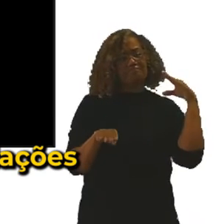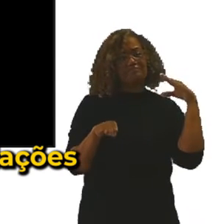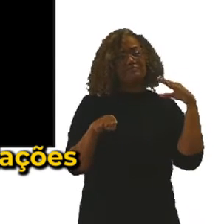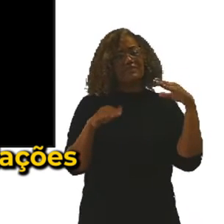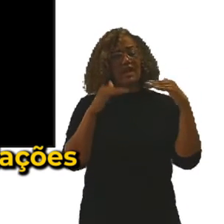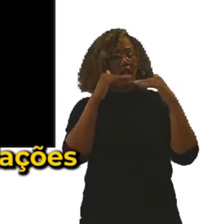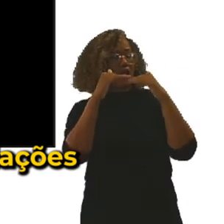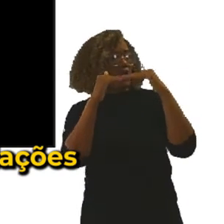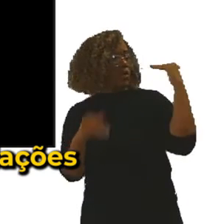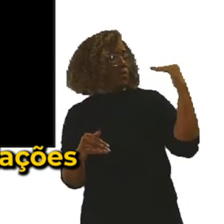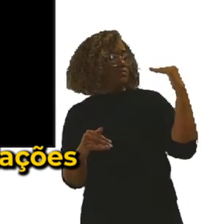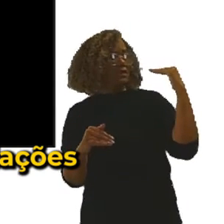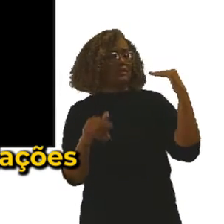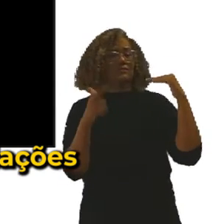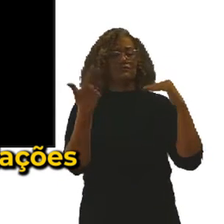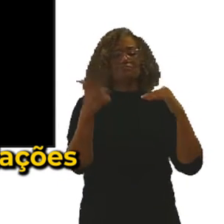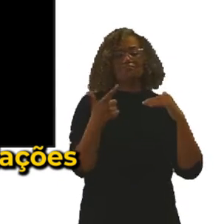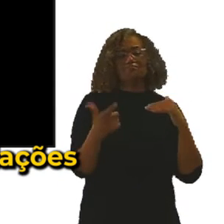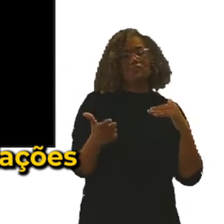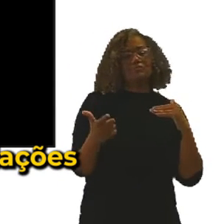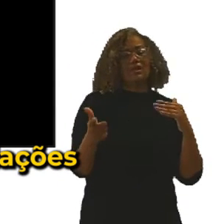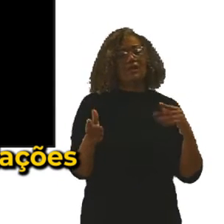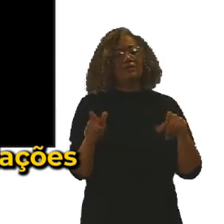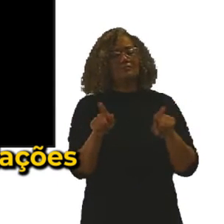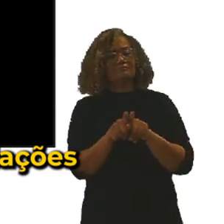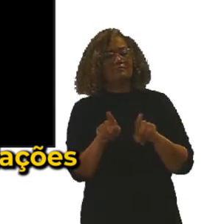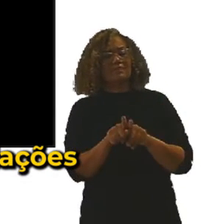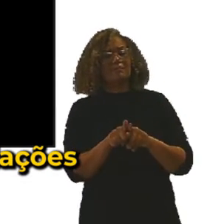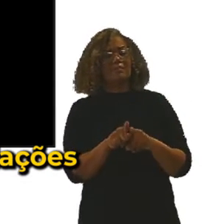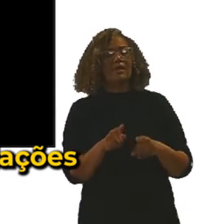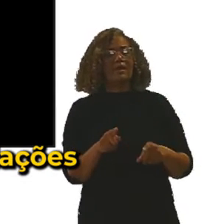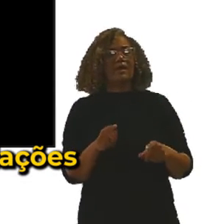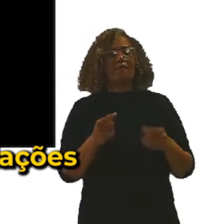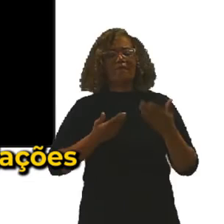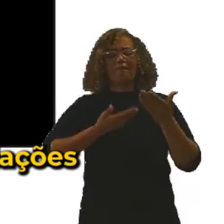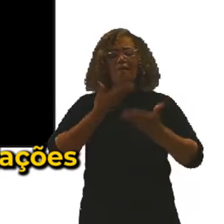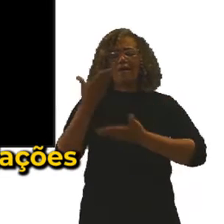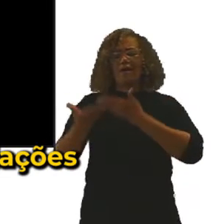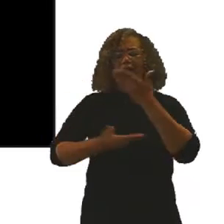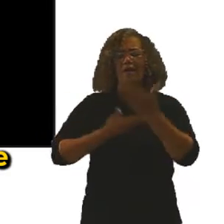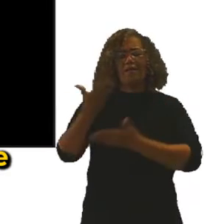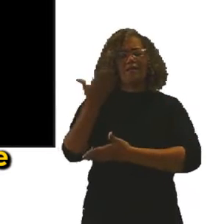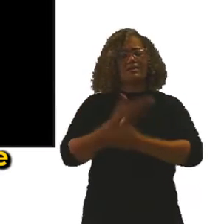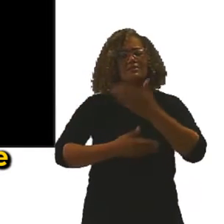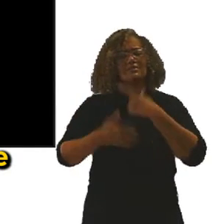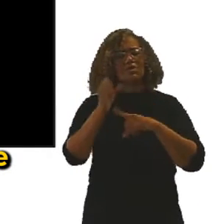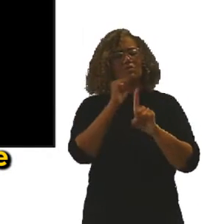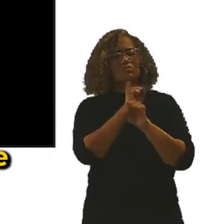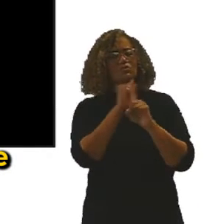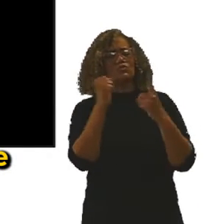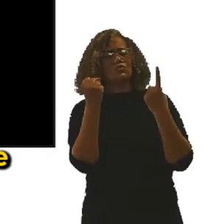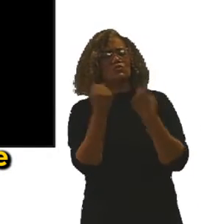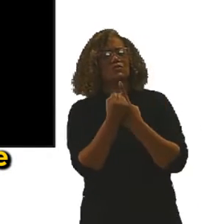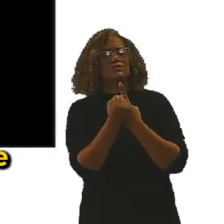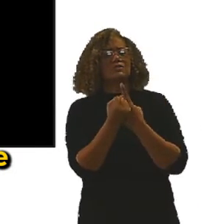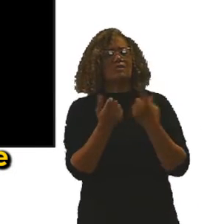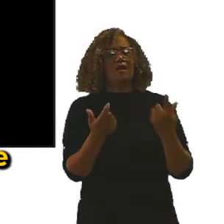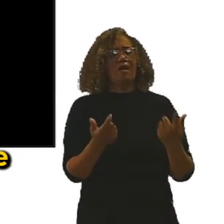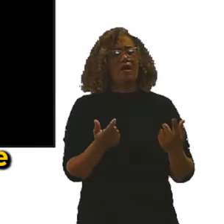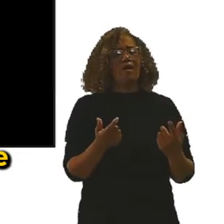Depois, eu adentro na perspectiva das relações sociais de gênero como uma